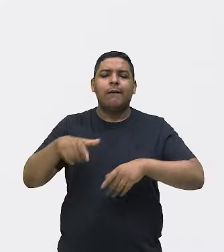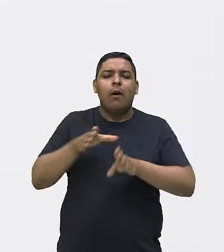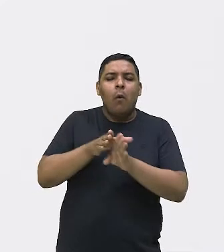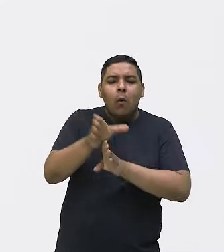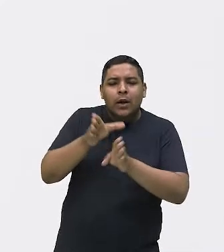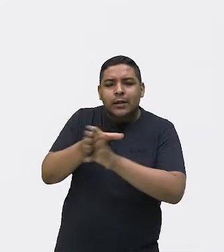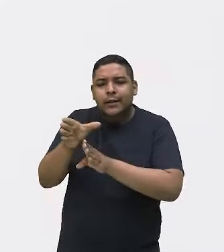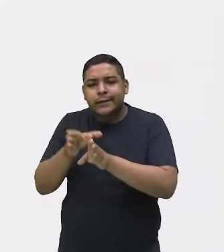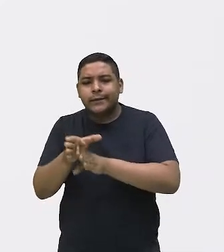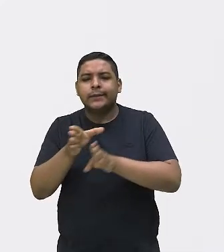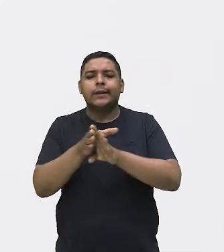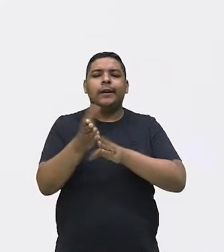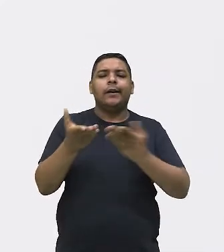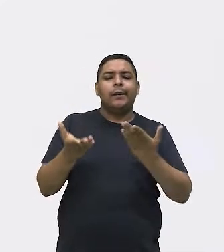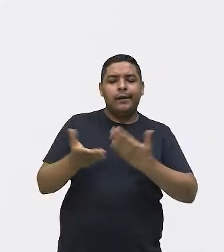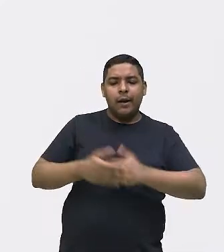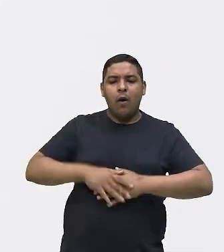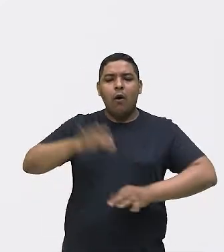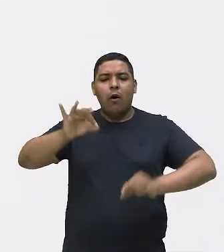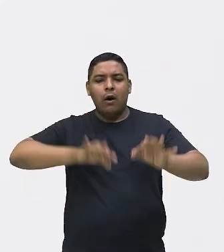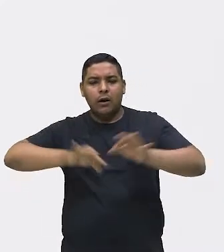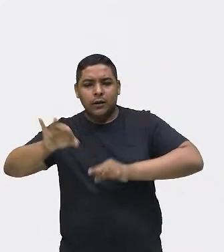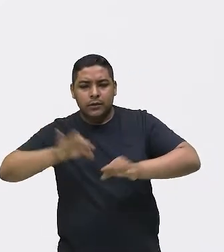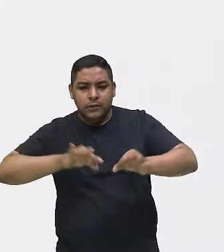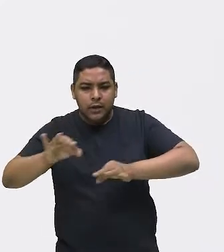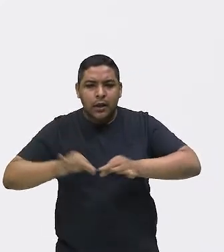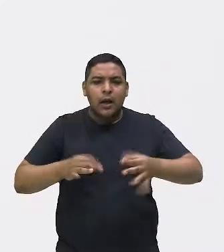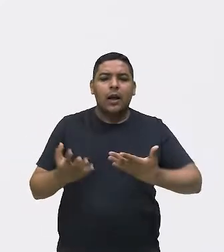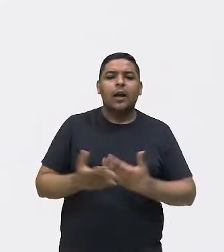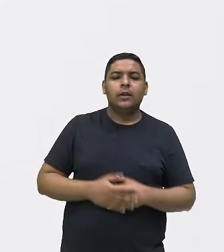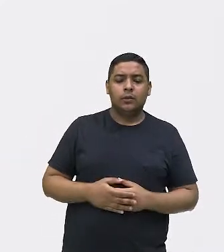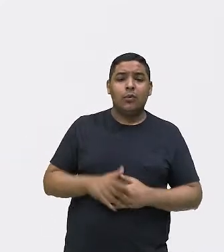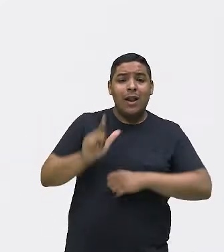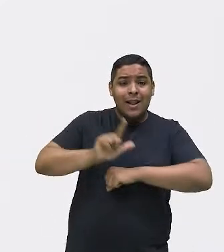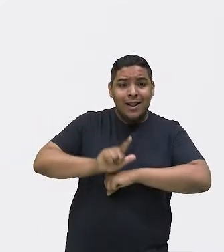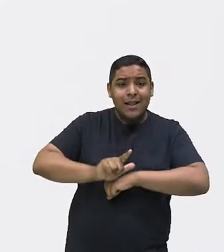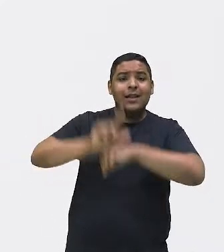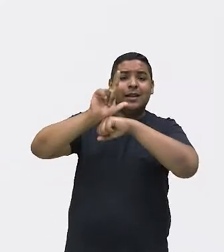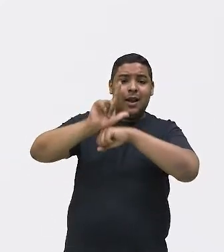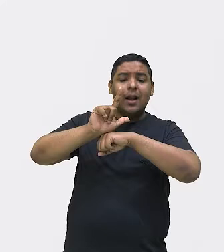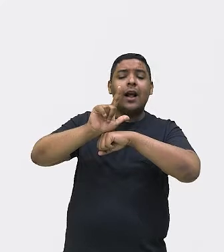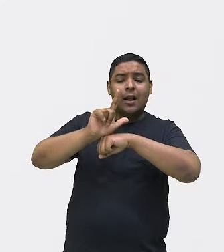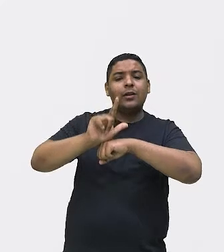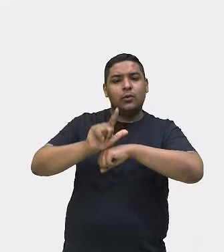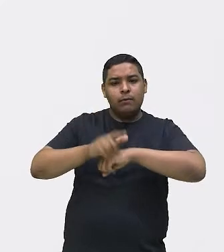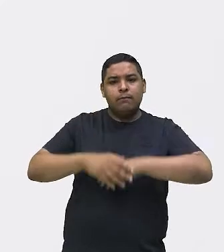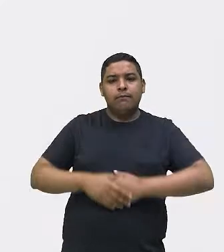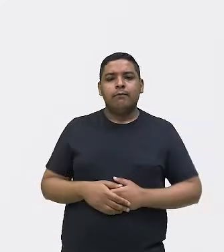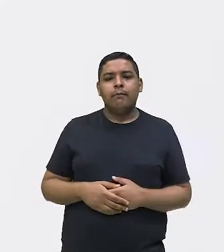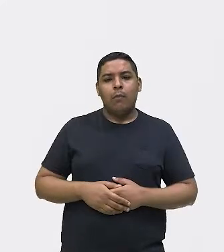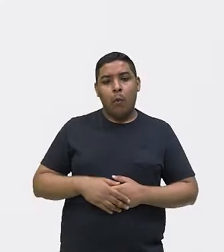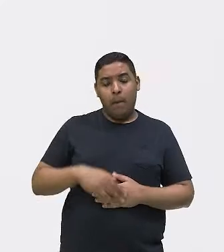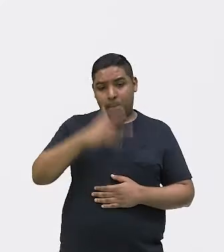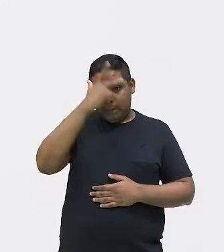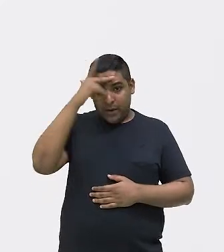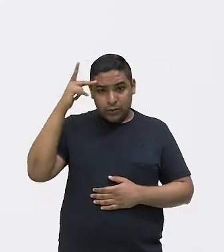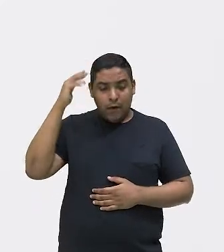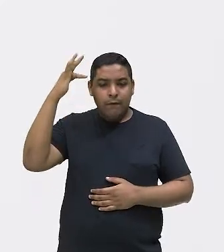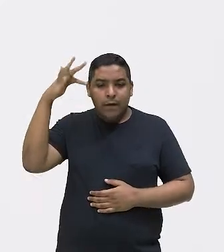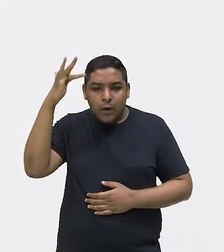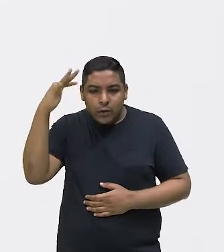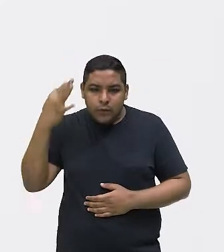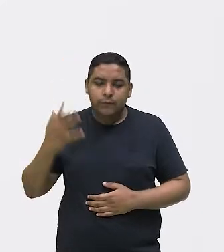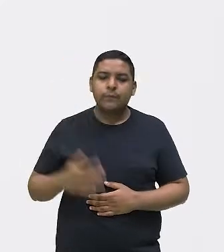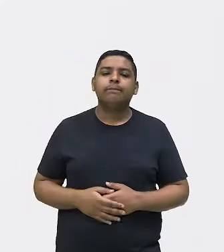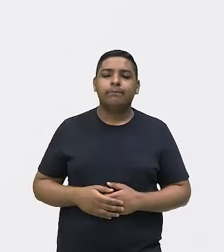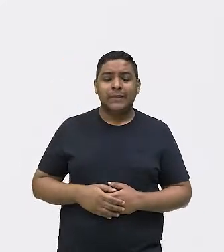ele deveria ser organizado e ser liderado por um filósofo. Se não fosse um filósofo